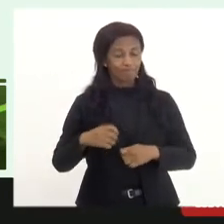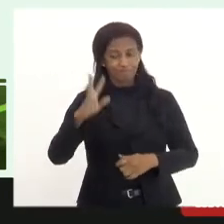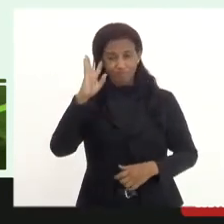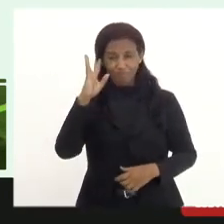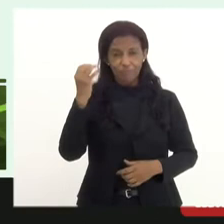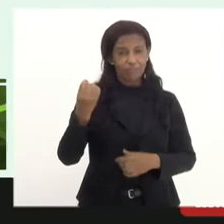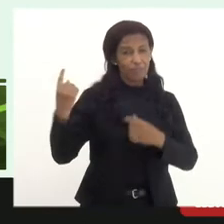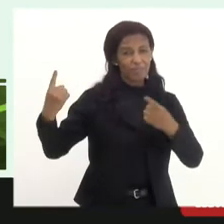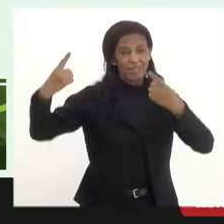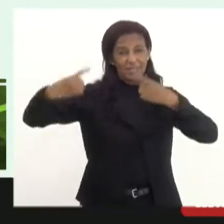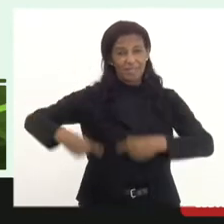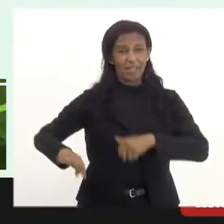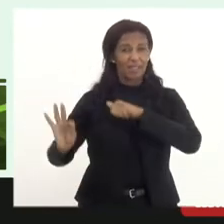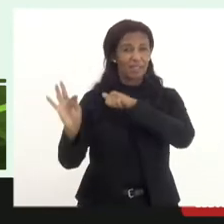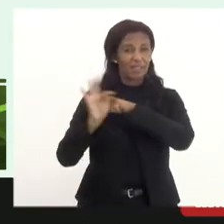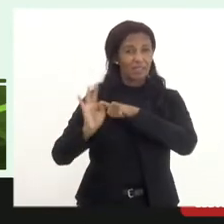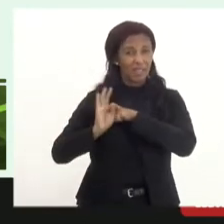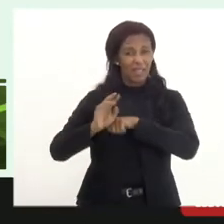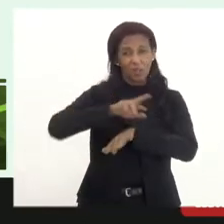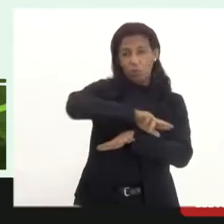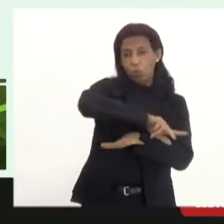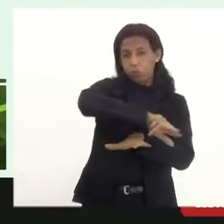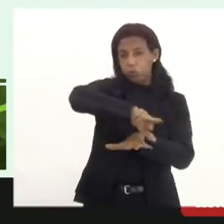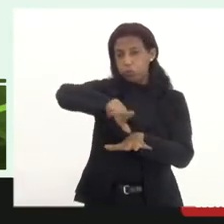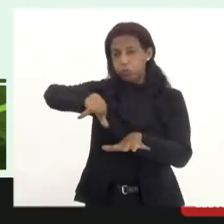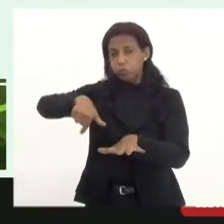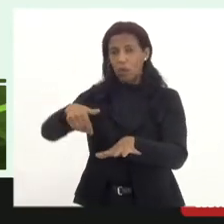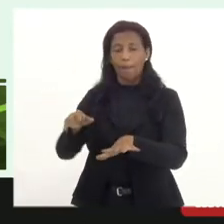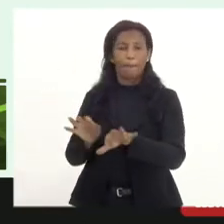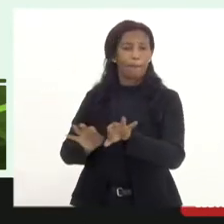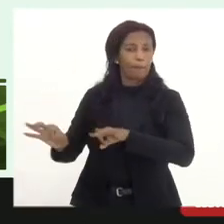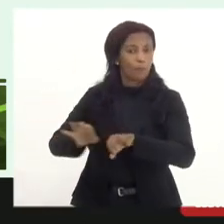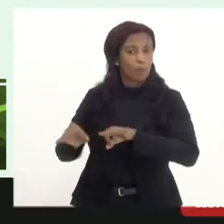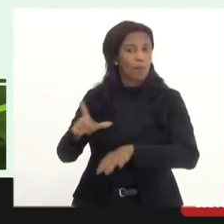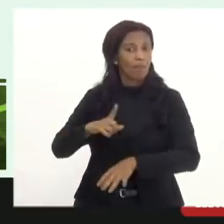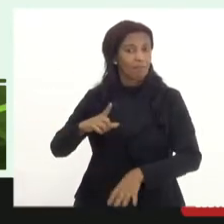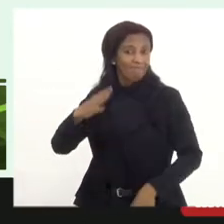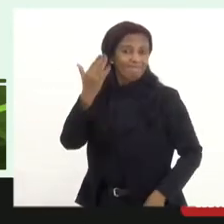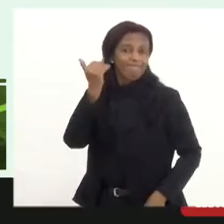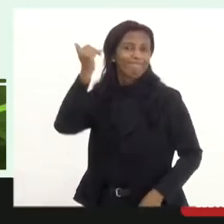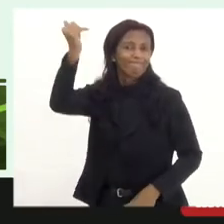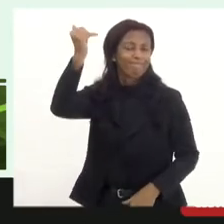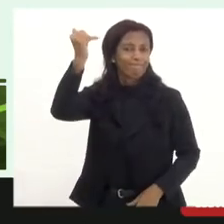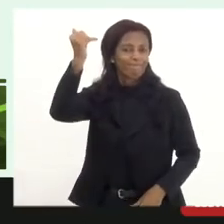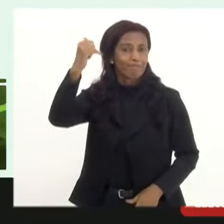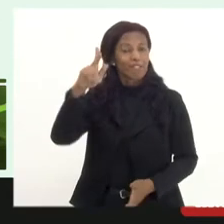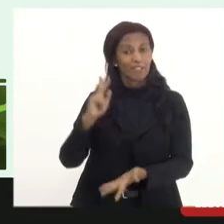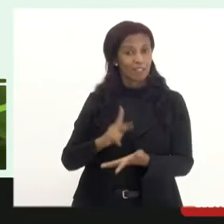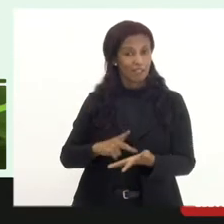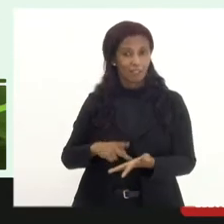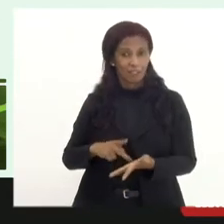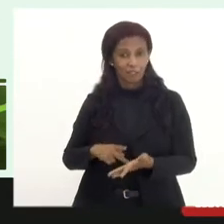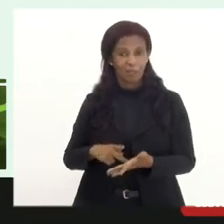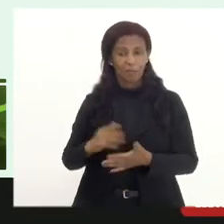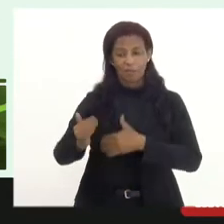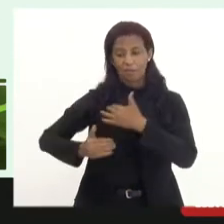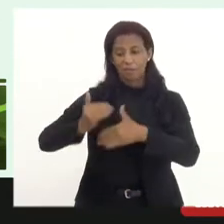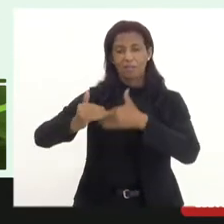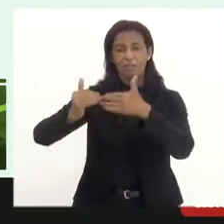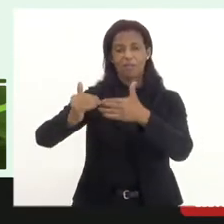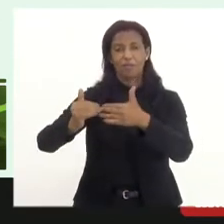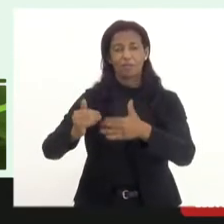solucionar desafios técnicos que são variados para esse projeto poder ter sucesso e realmente ser